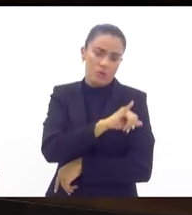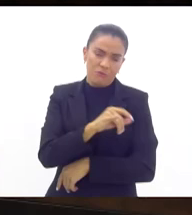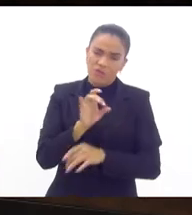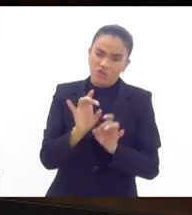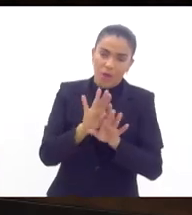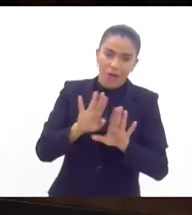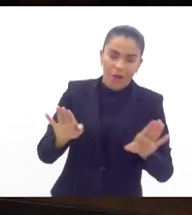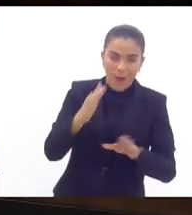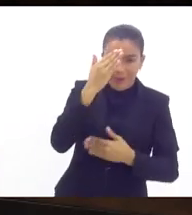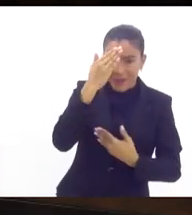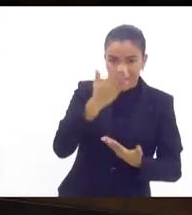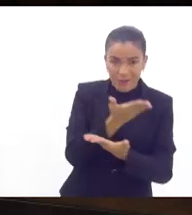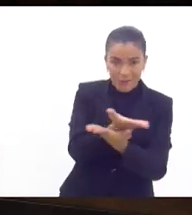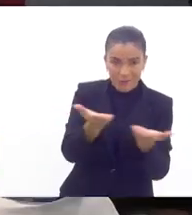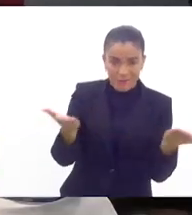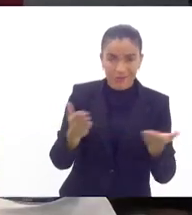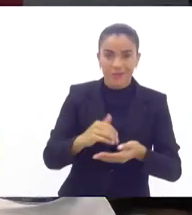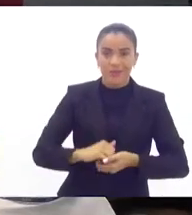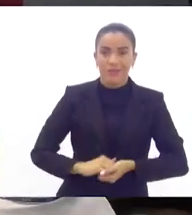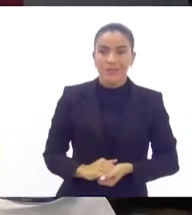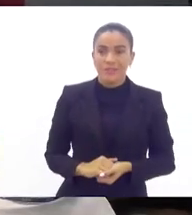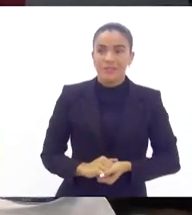isso muito obrigado a todos